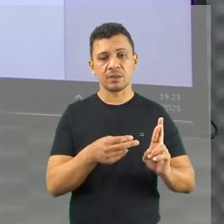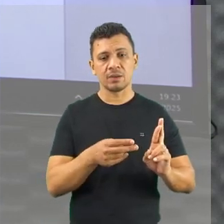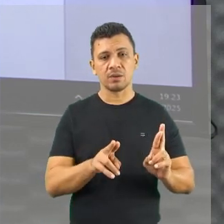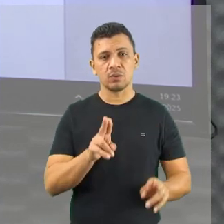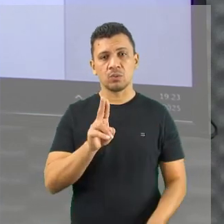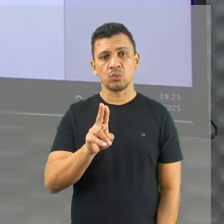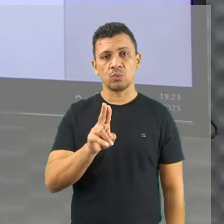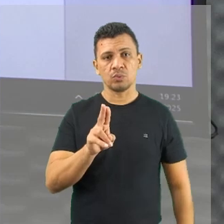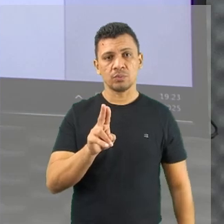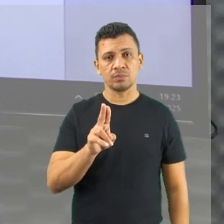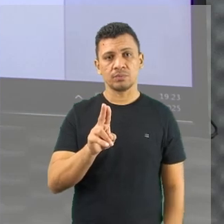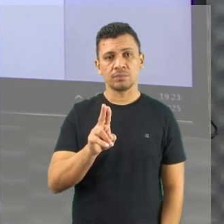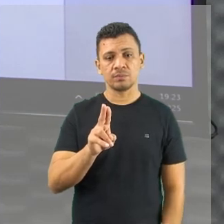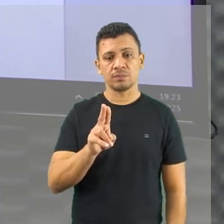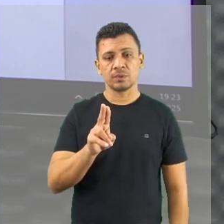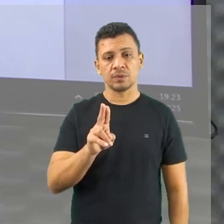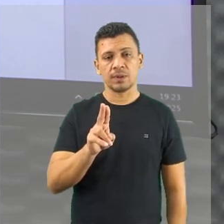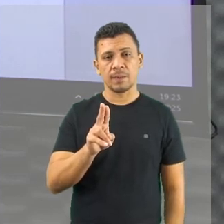e dividir